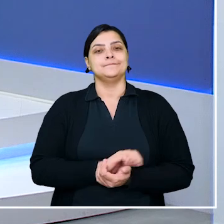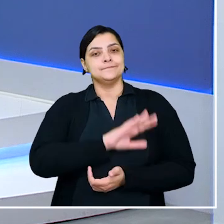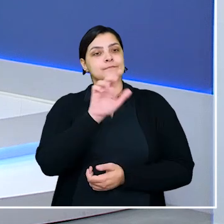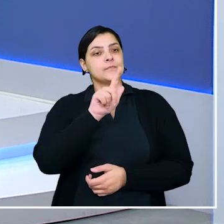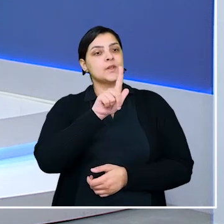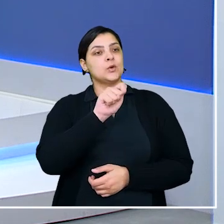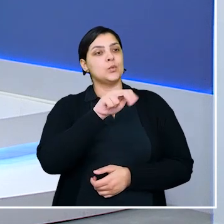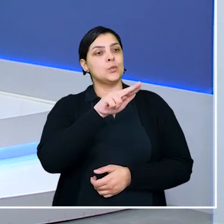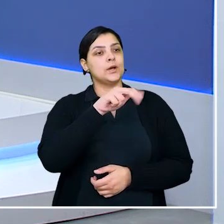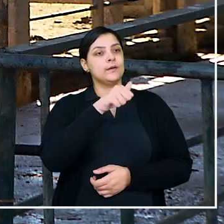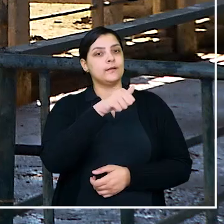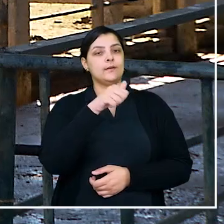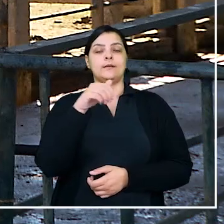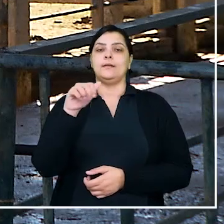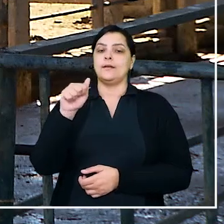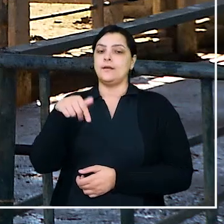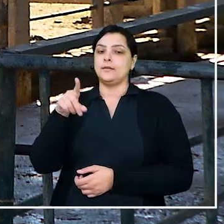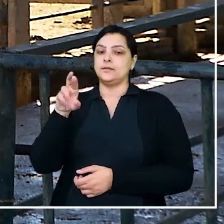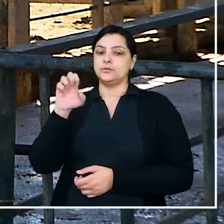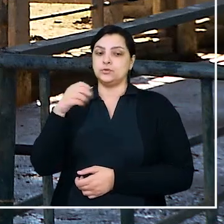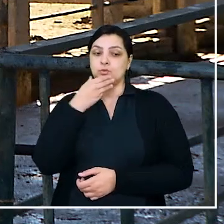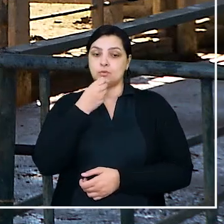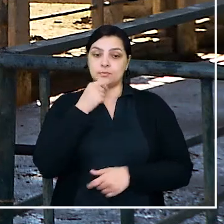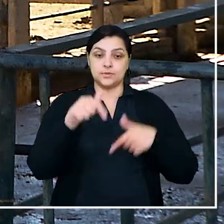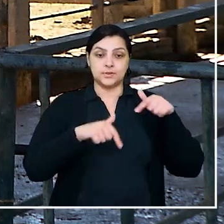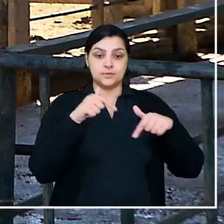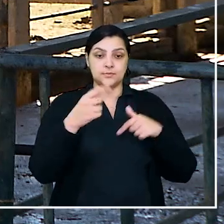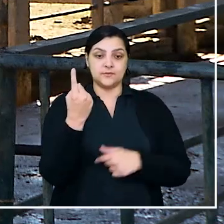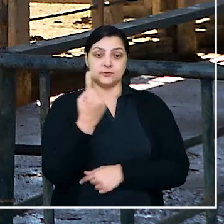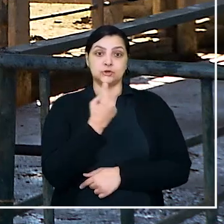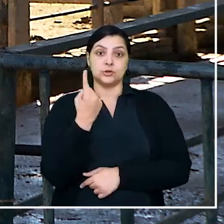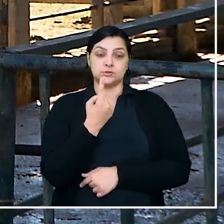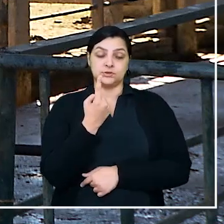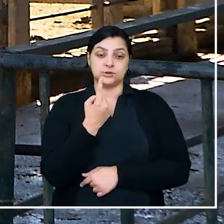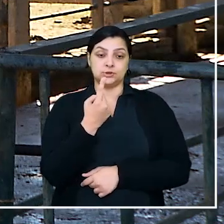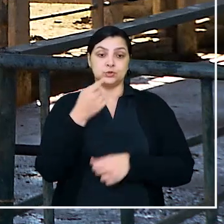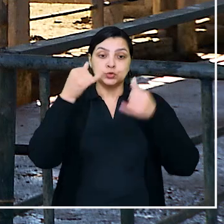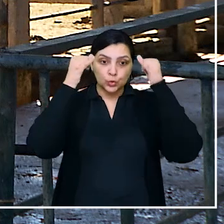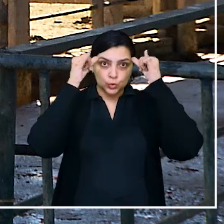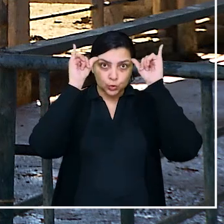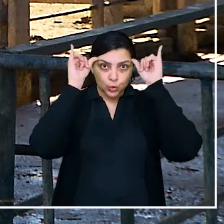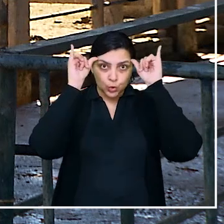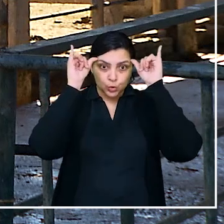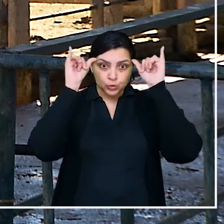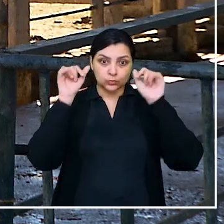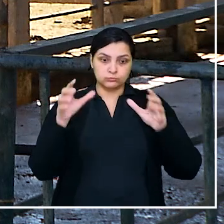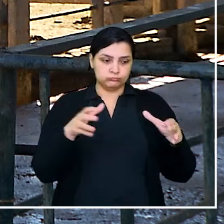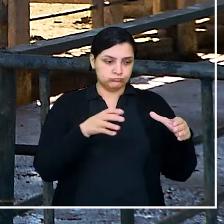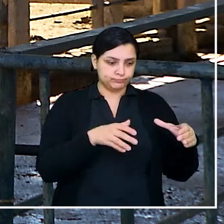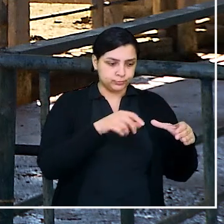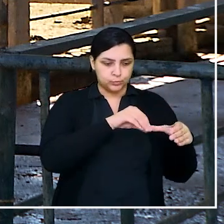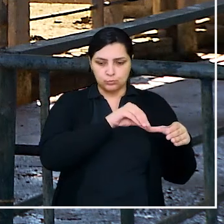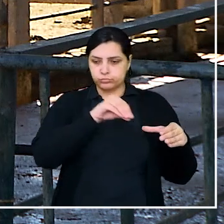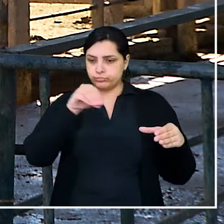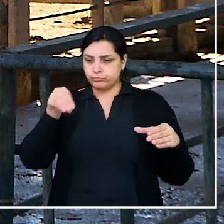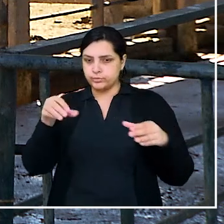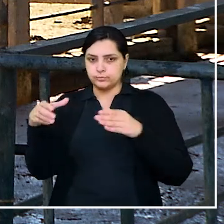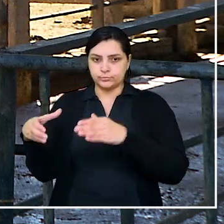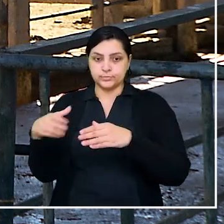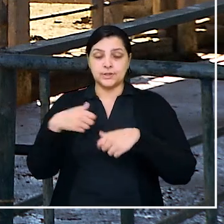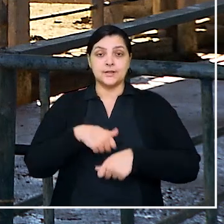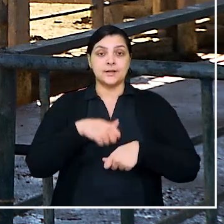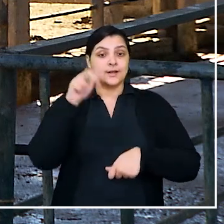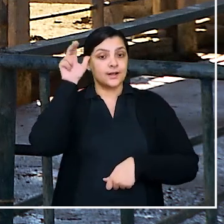Olá, Luana, Anderson. O acidente ocorreu quando o homem trabalhava sozinho, manejando os touros de um pasto para outro a cavalo.